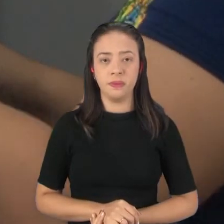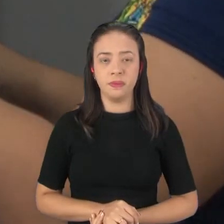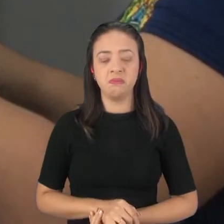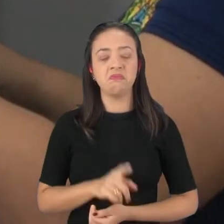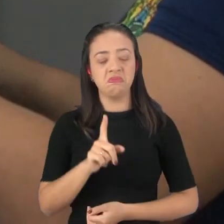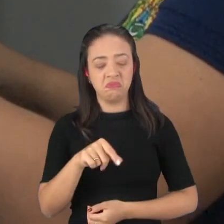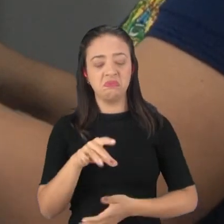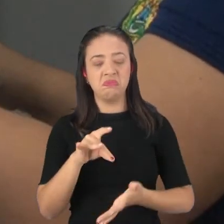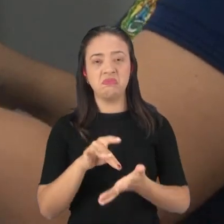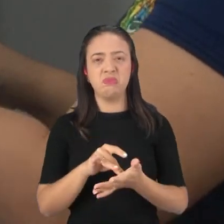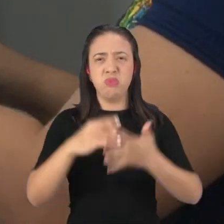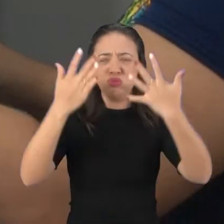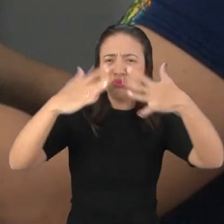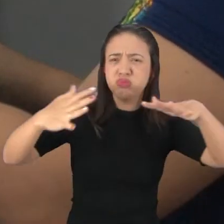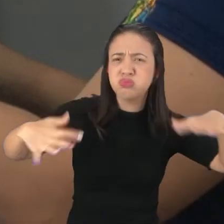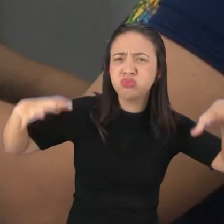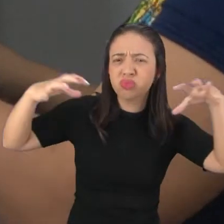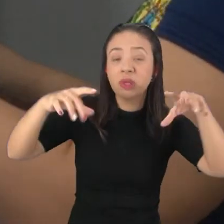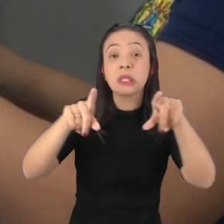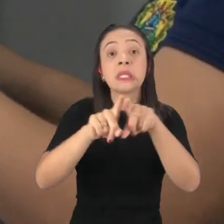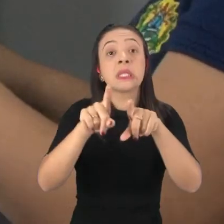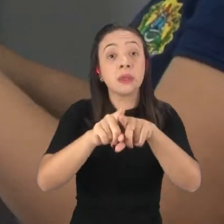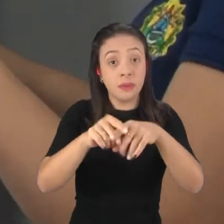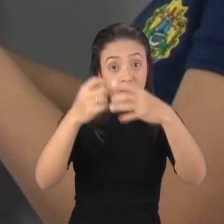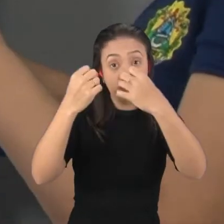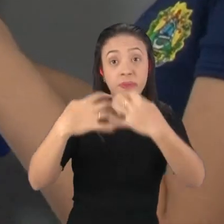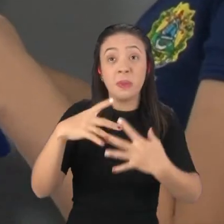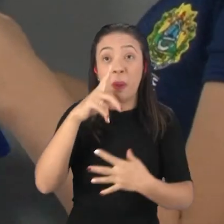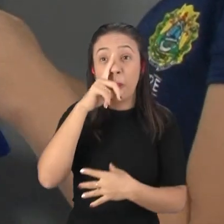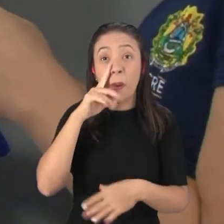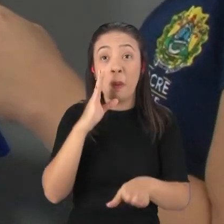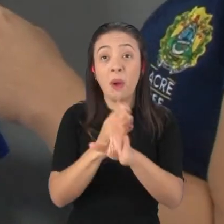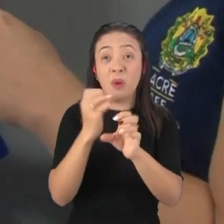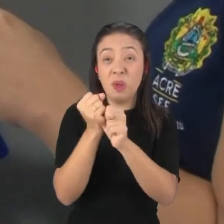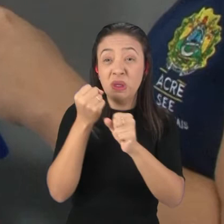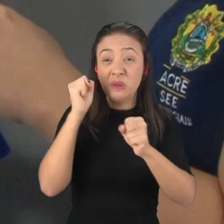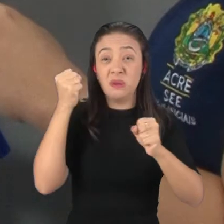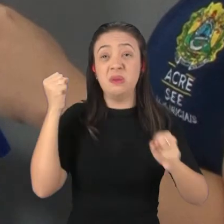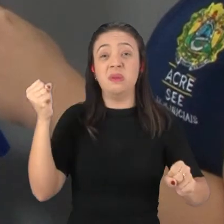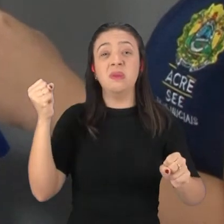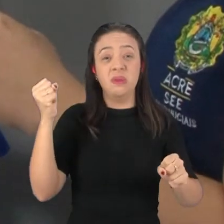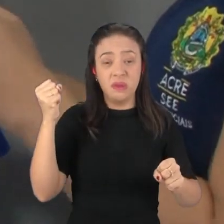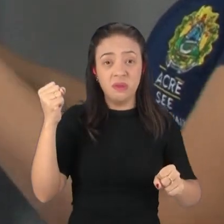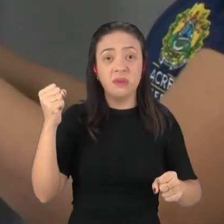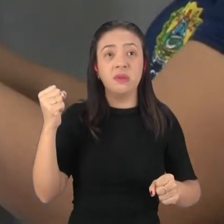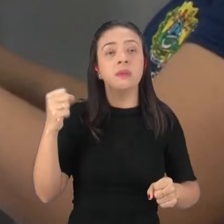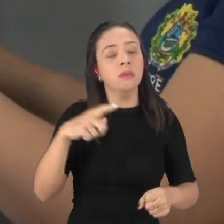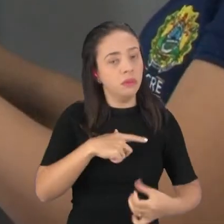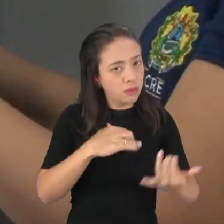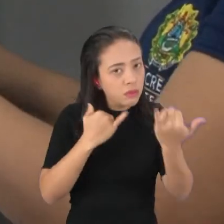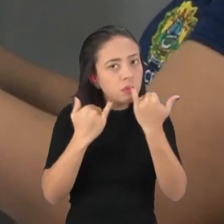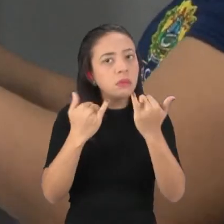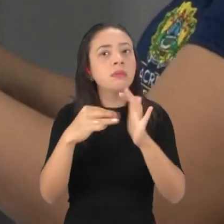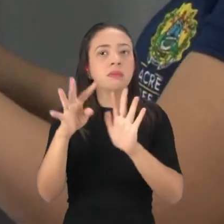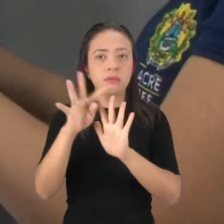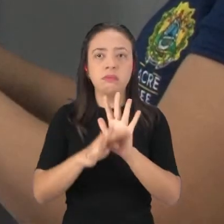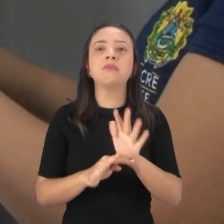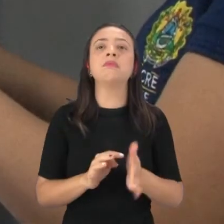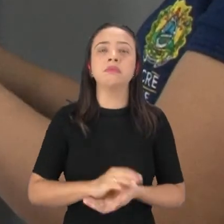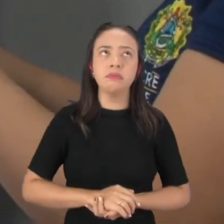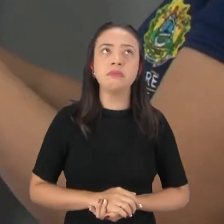São grandes tempestades. E aqui ele fala também que são perigosos por causa do seu tamanho. São informações que tem no